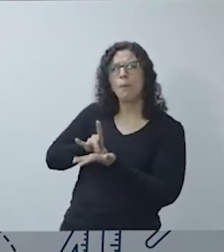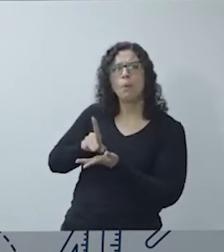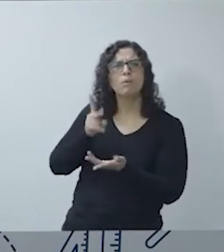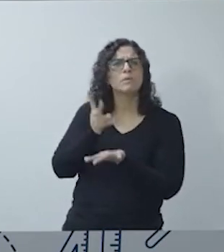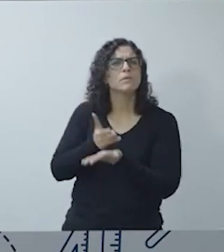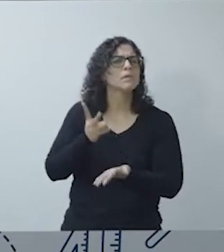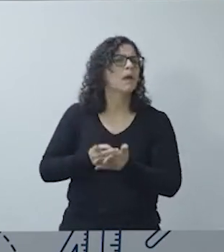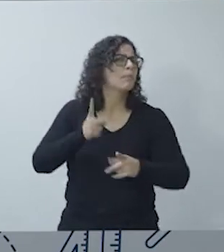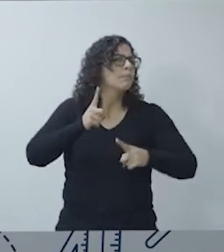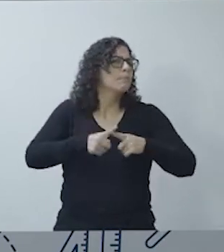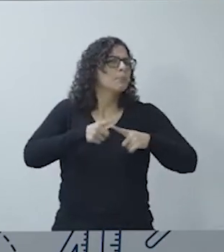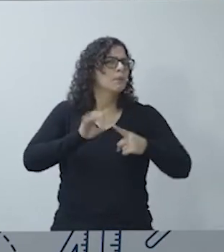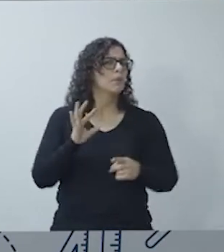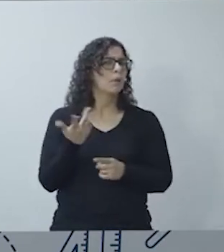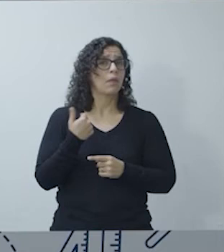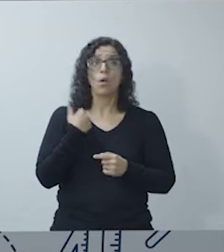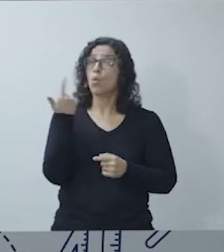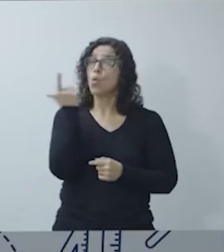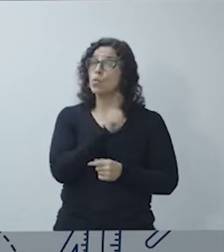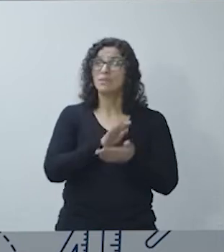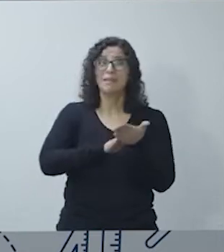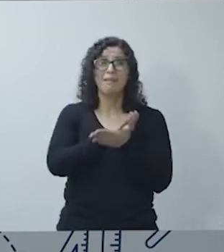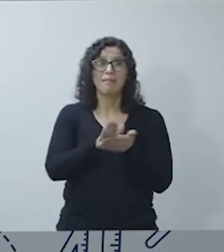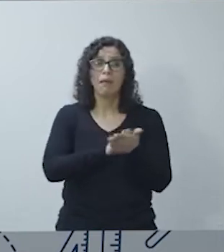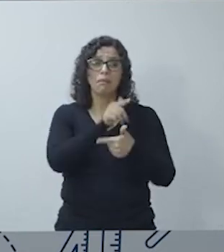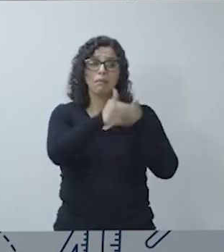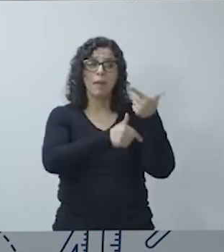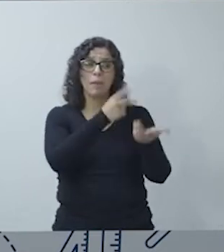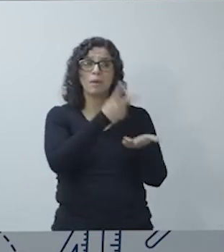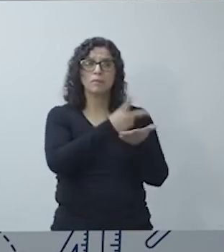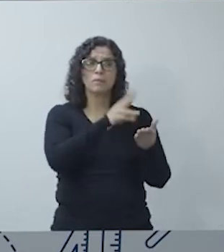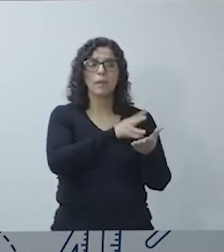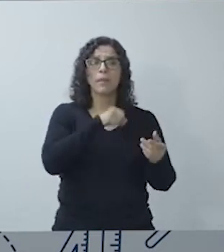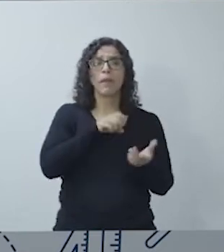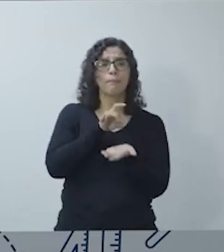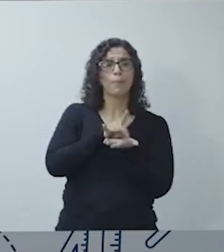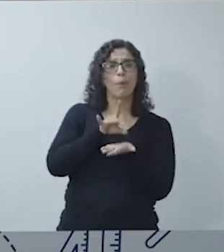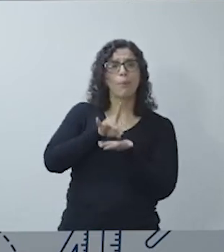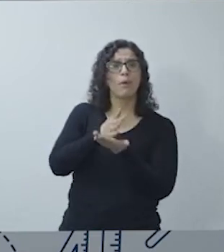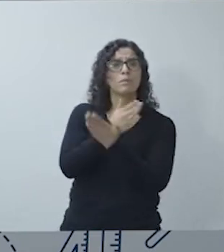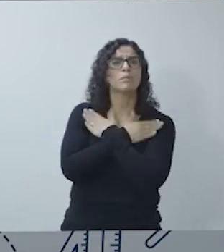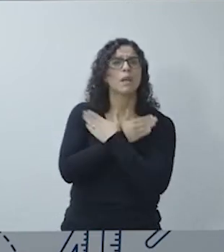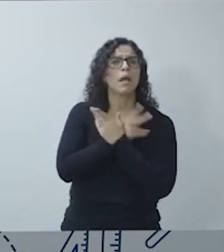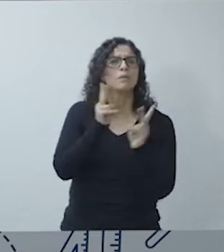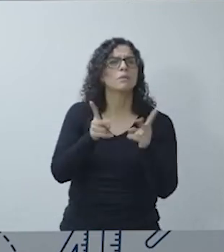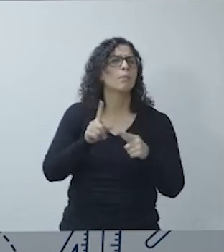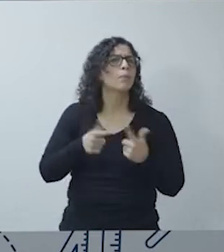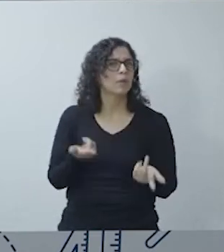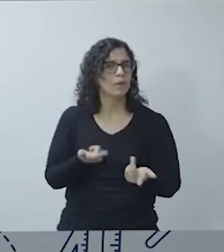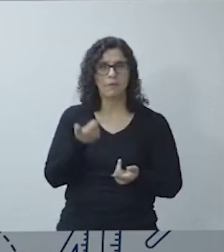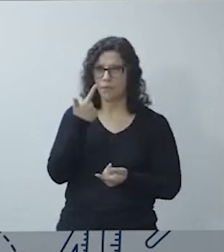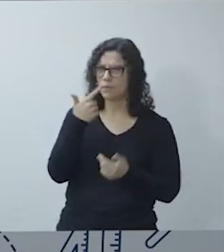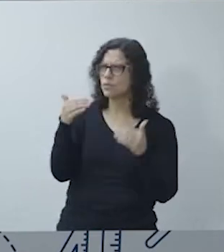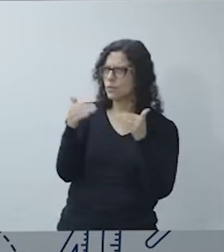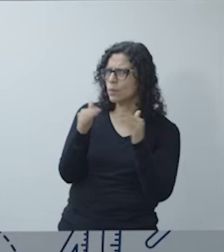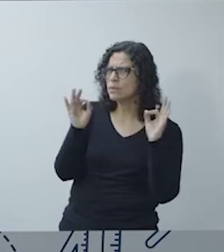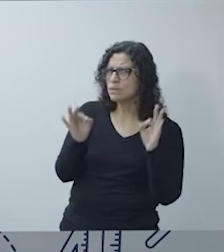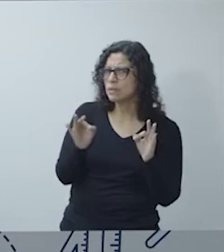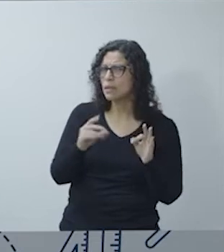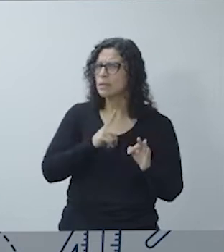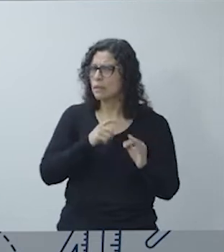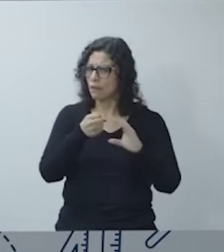que acontecia que o Antenor não parava empregado? Porque, vamos concordar,